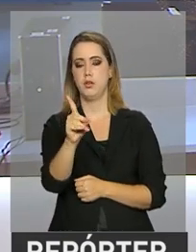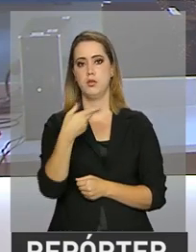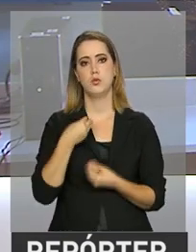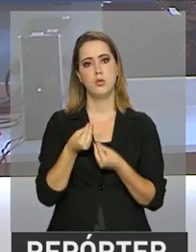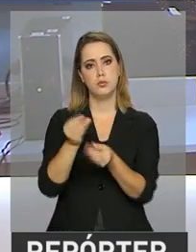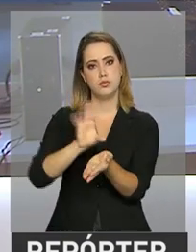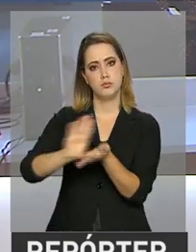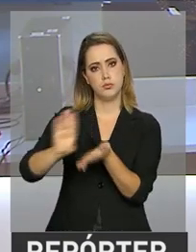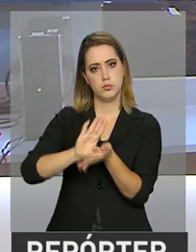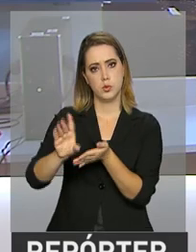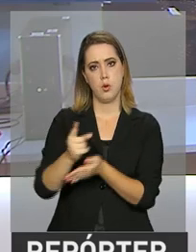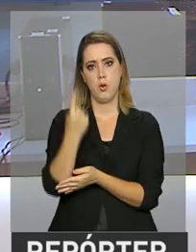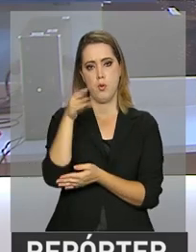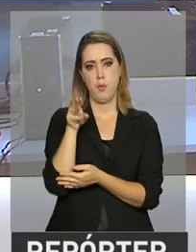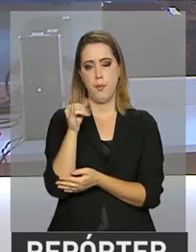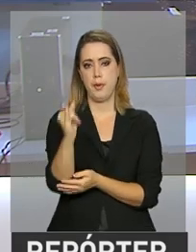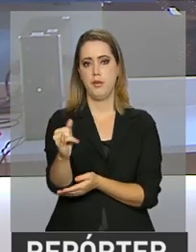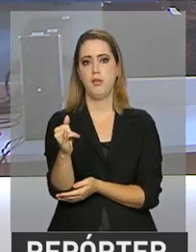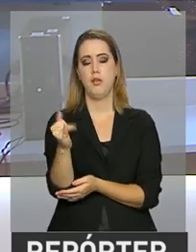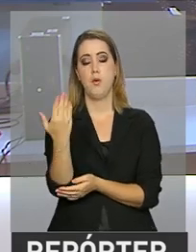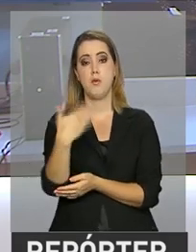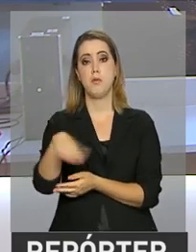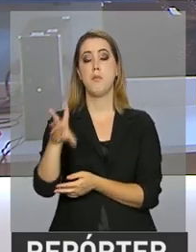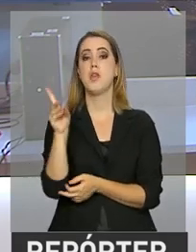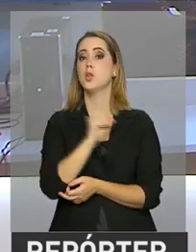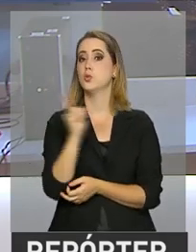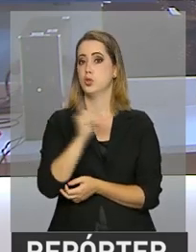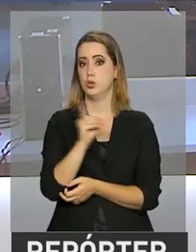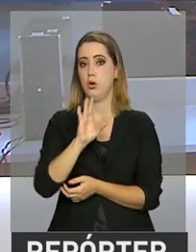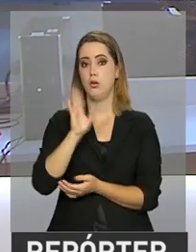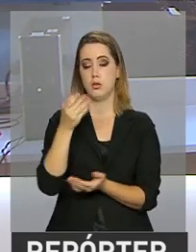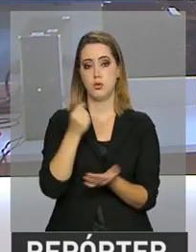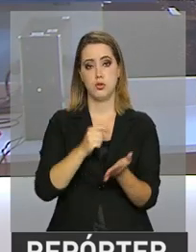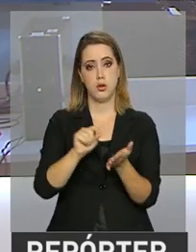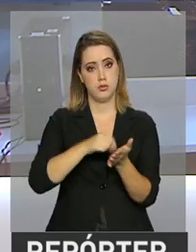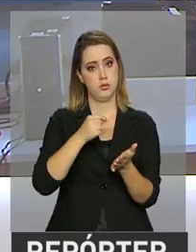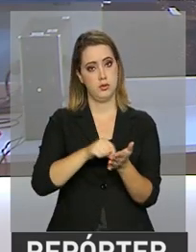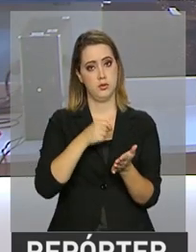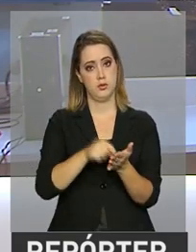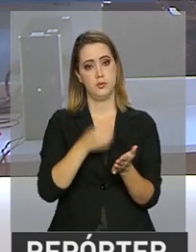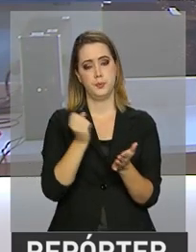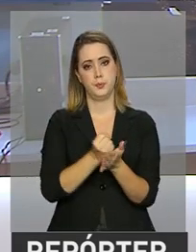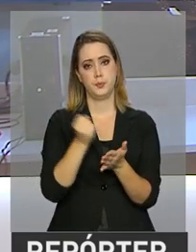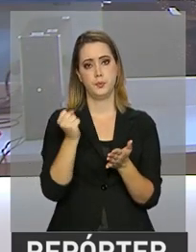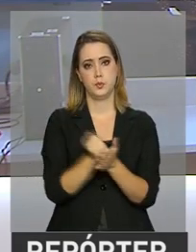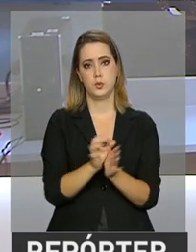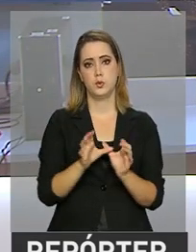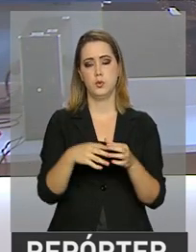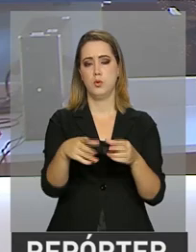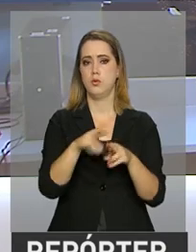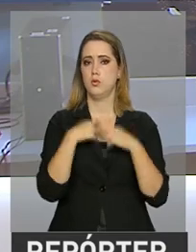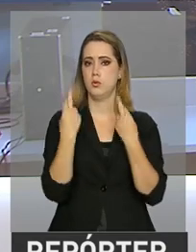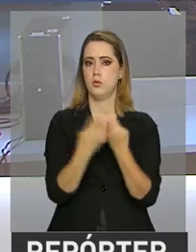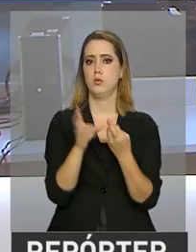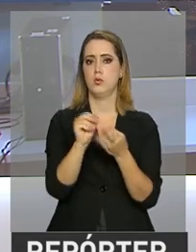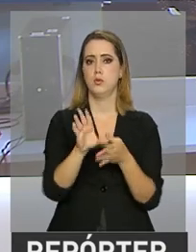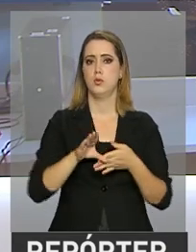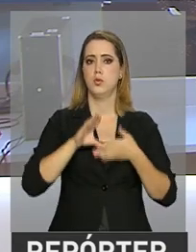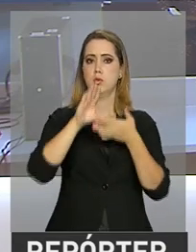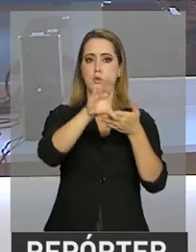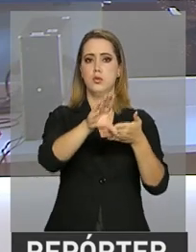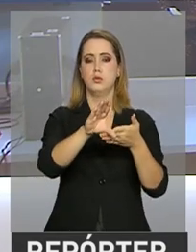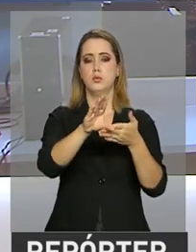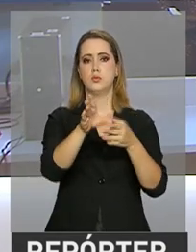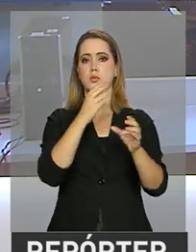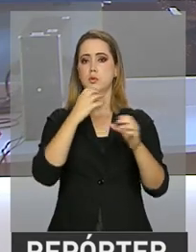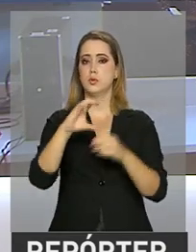financiamento de pesquisas científicas no país. O acordo foi assinado durante reunião do Conselho Consultivo do Ministério da Ciência,